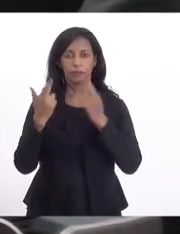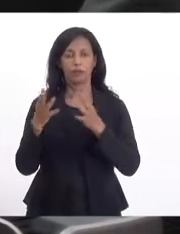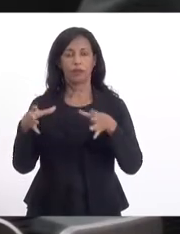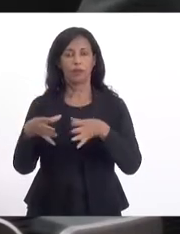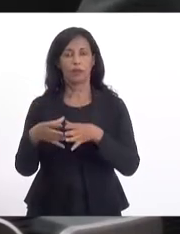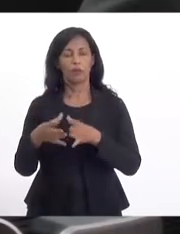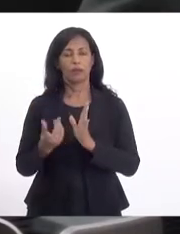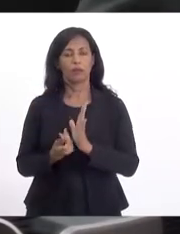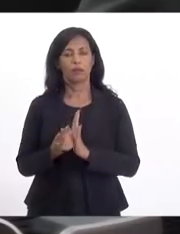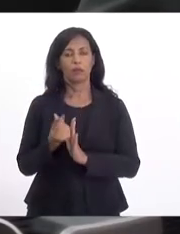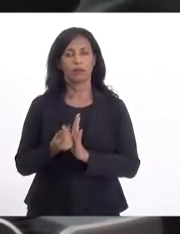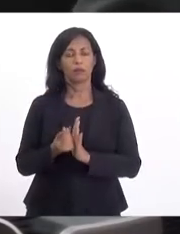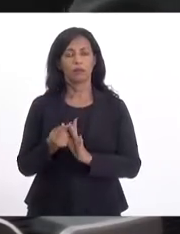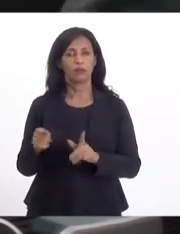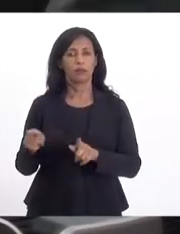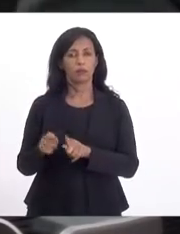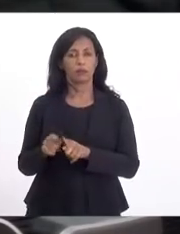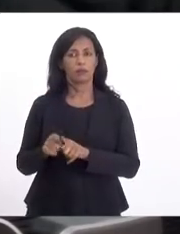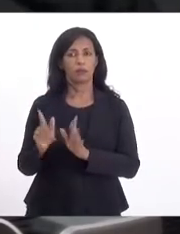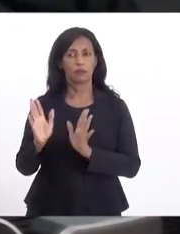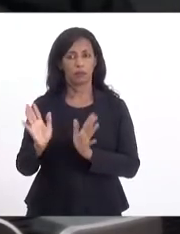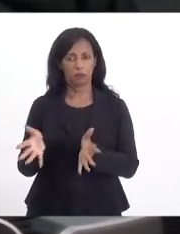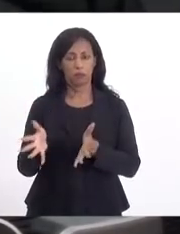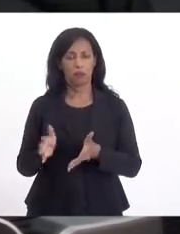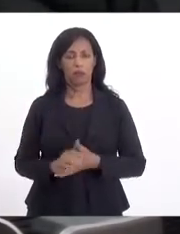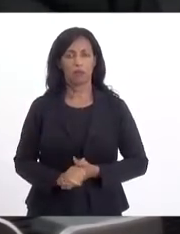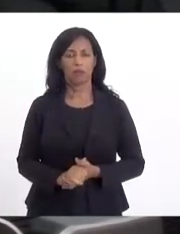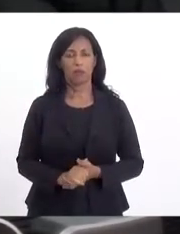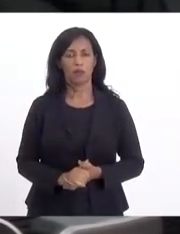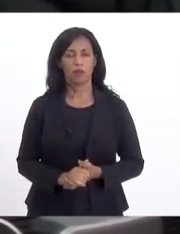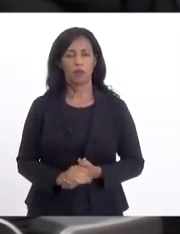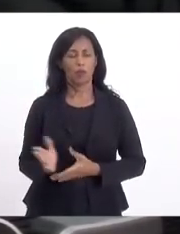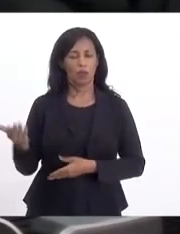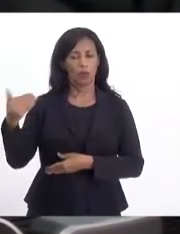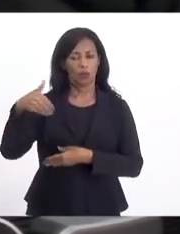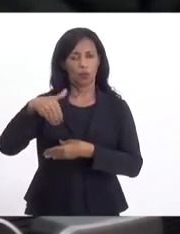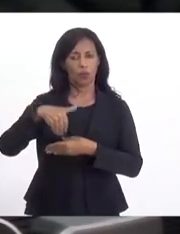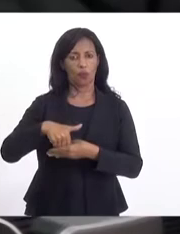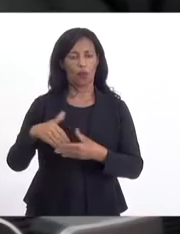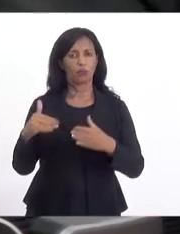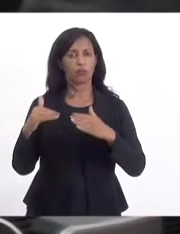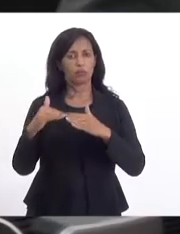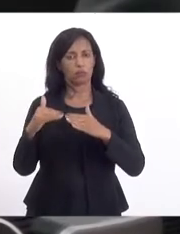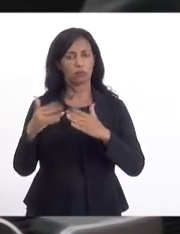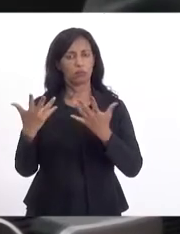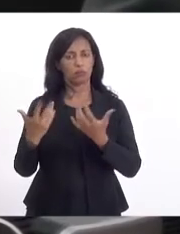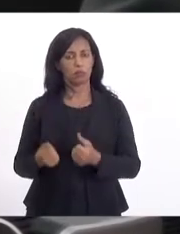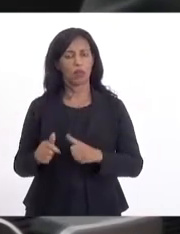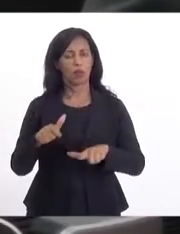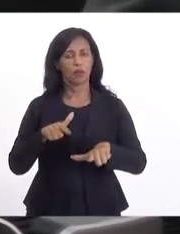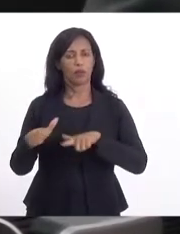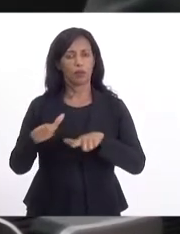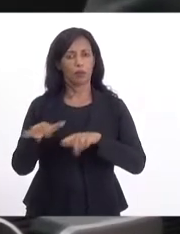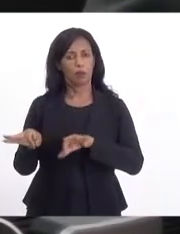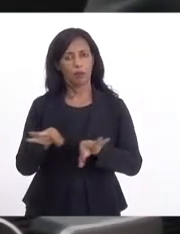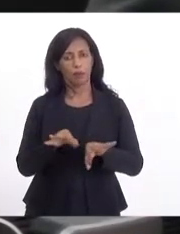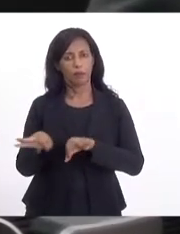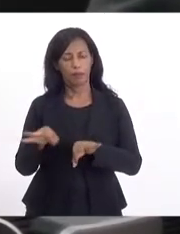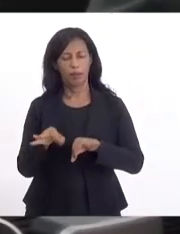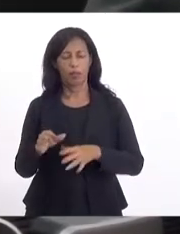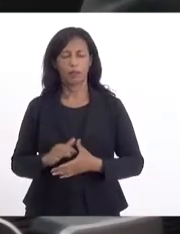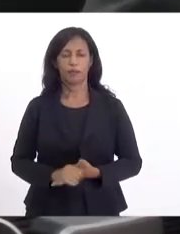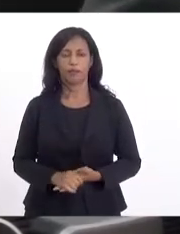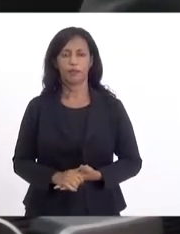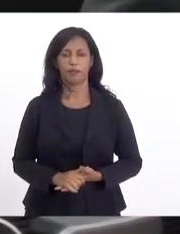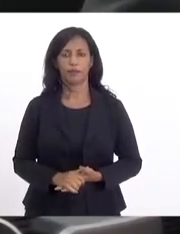Comissão de Orçamento, também já deferiu o voto favorável ao plano de trabalho. Eu só queria